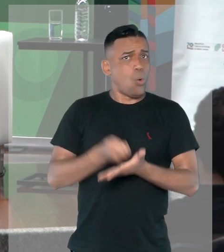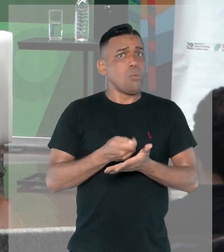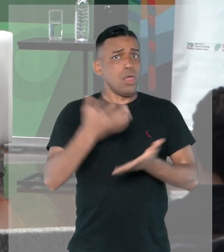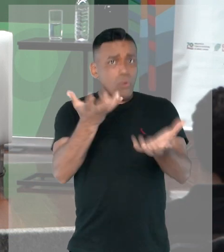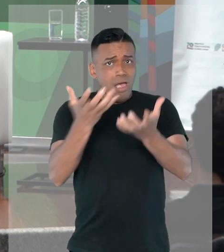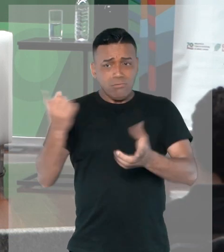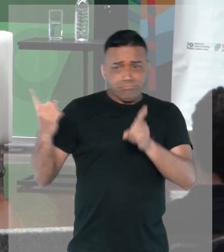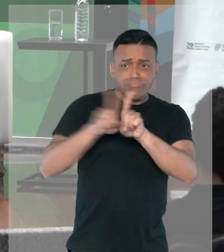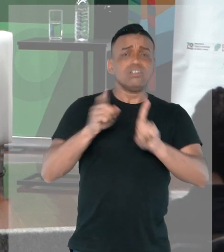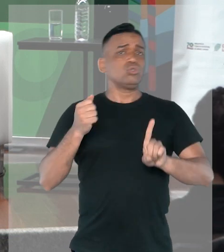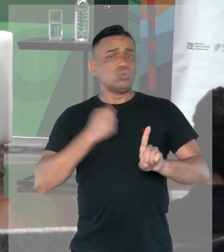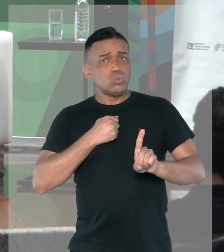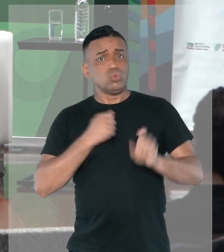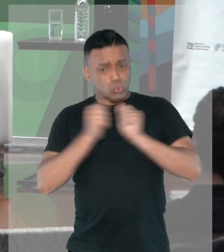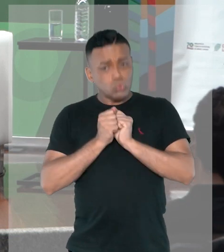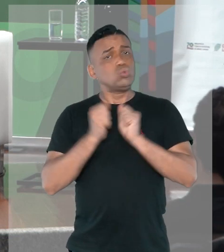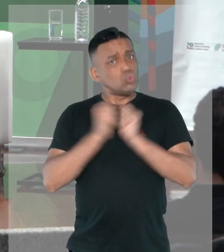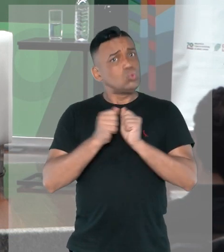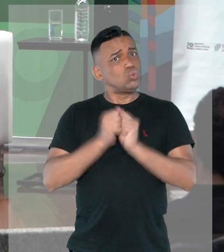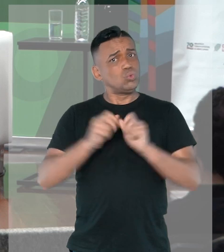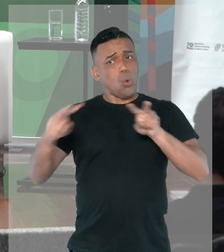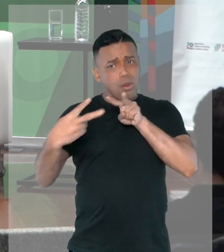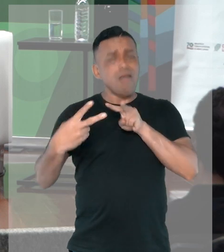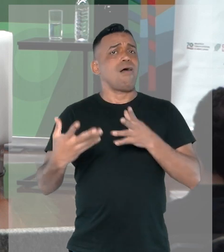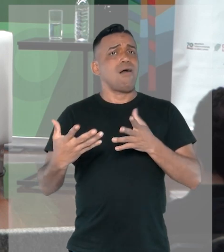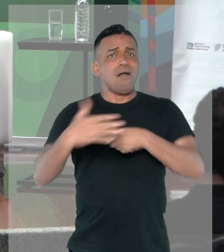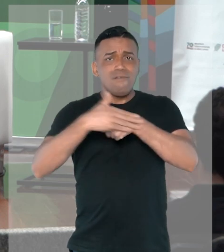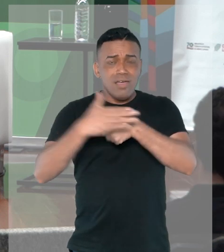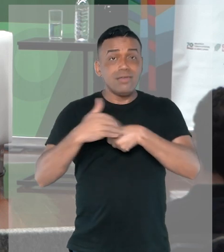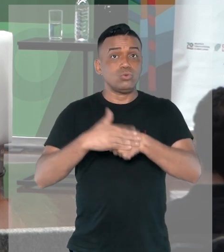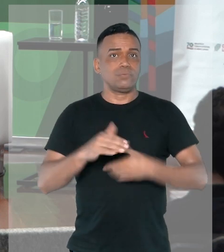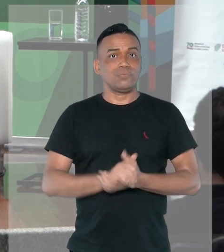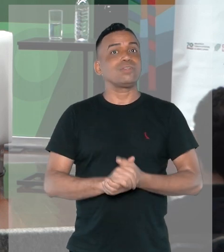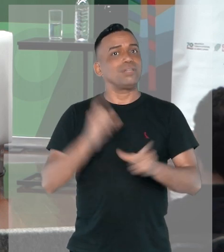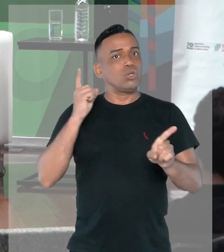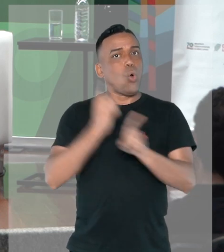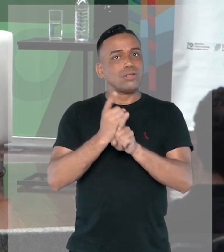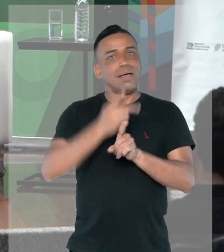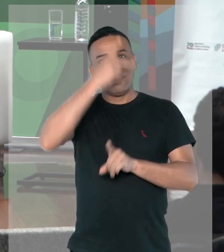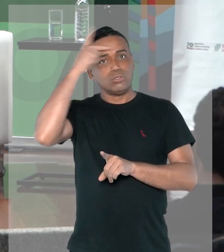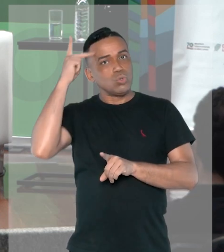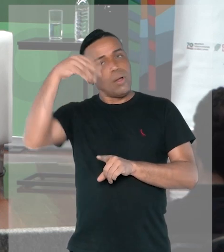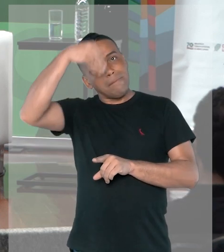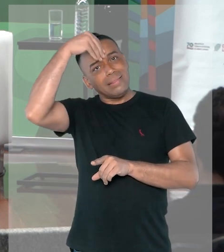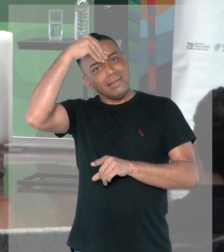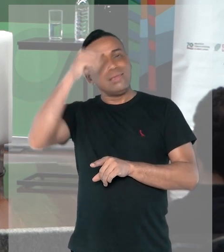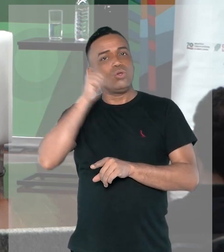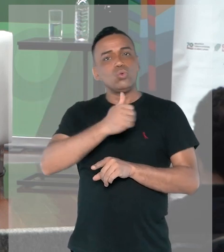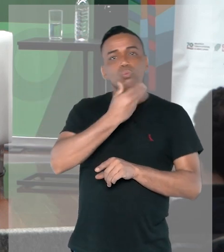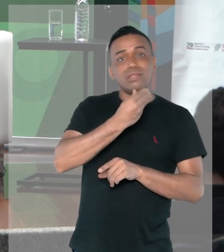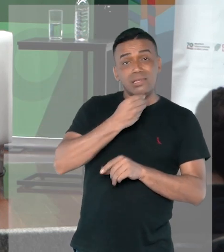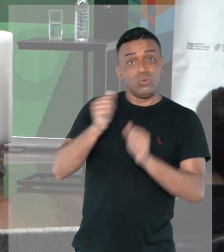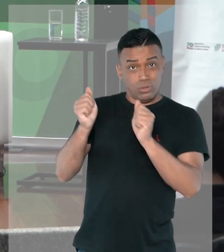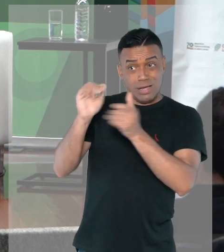a sua presença, quer o seu olhar, quer o seu afeto. Então, a gente tem que encontrar como padrinhos e madrinhas de casamento pessoas que são